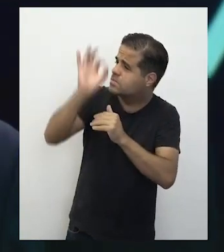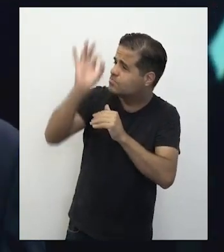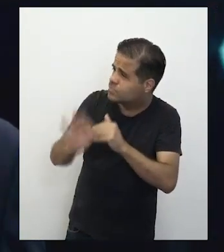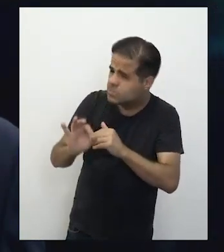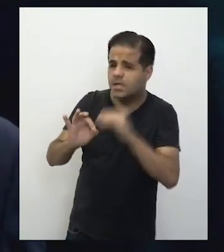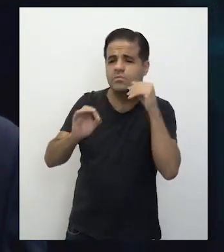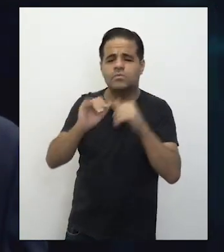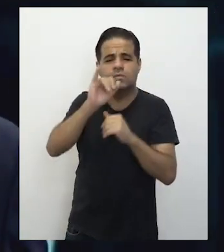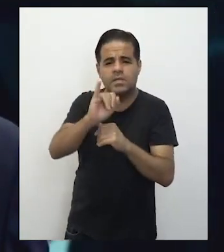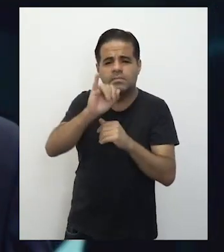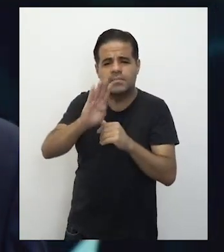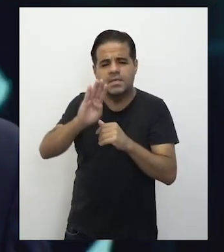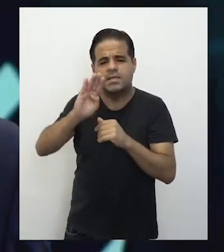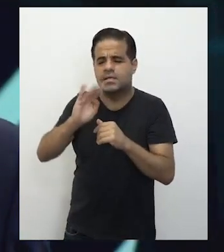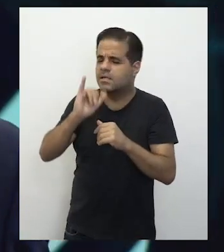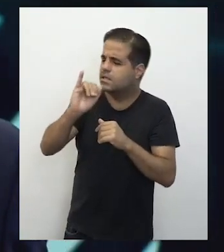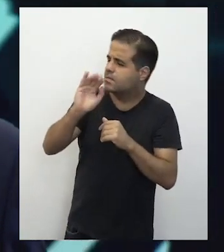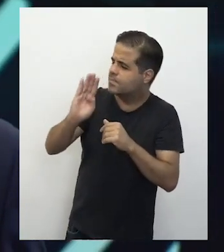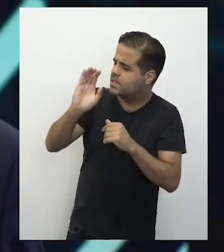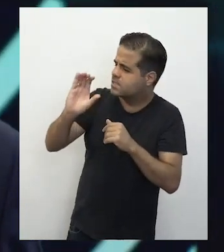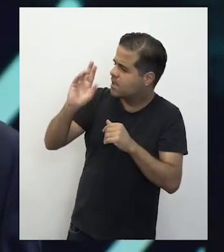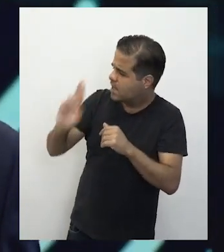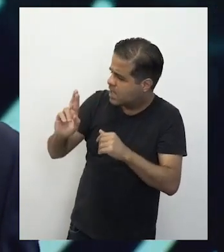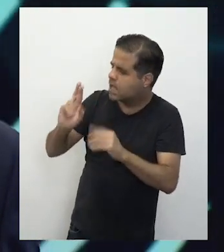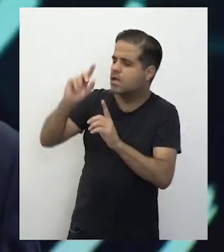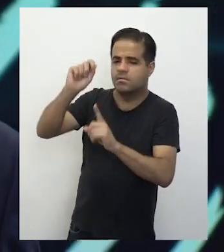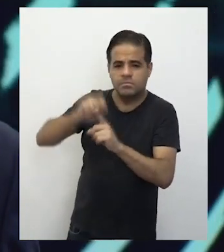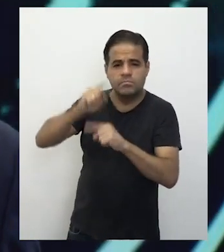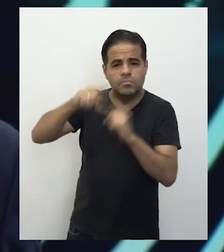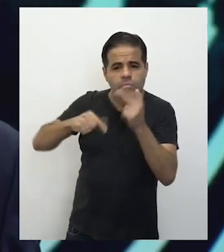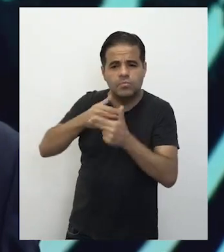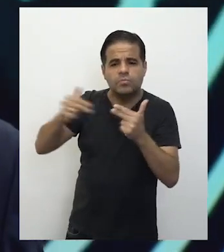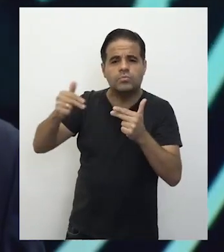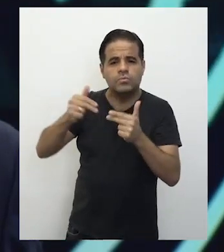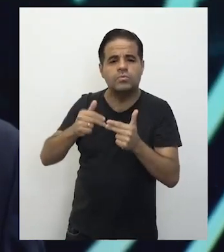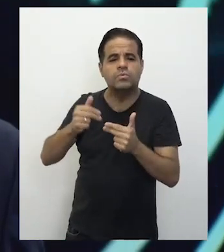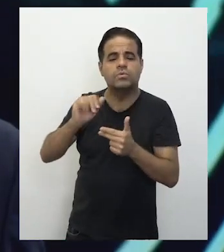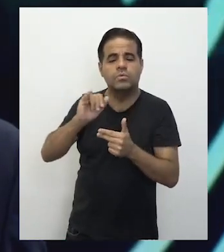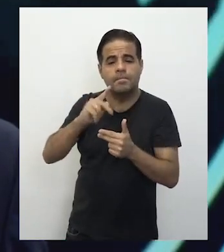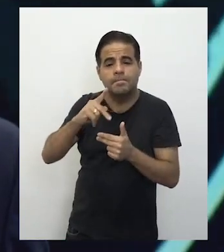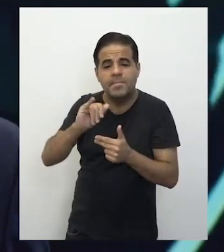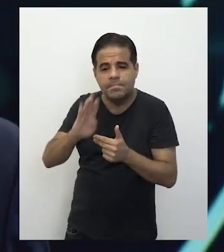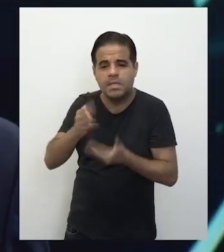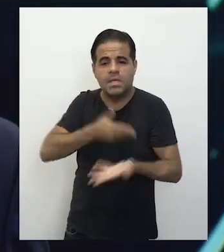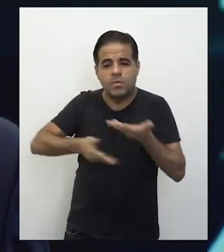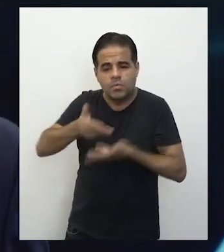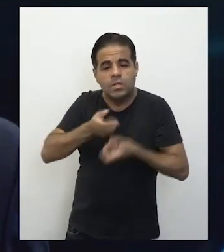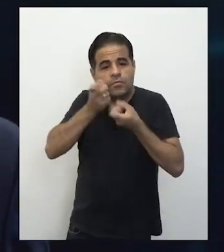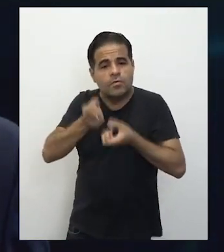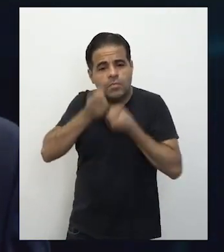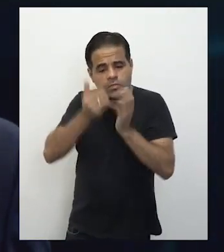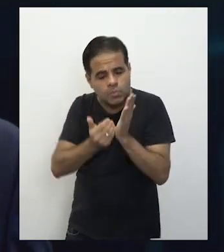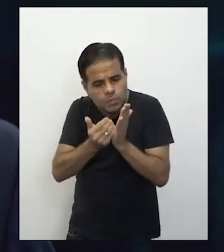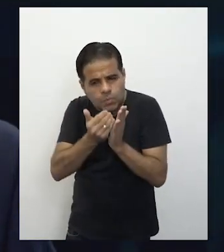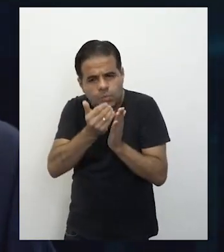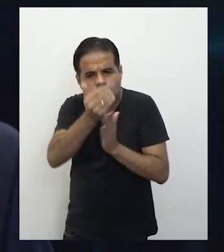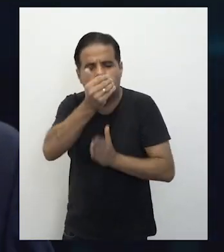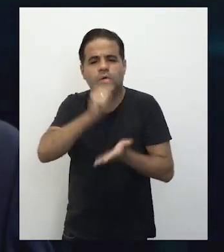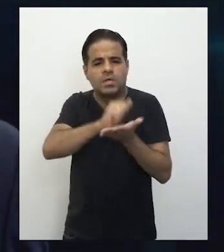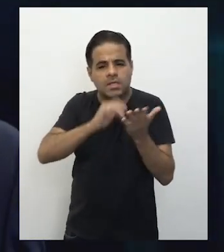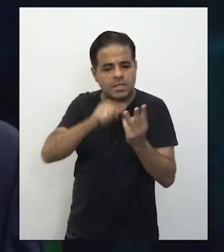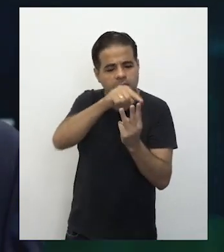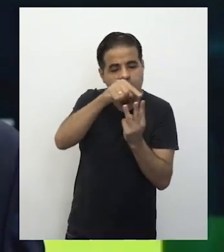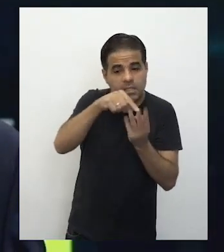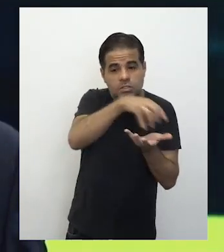chamado IBCBR é uma prévia do Produto Interno Bruto, o PIB, e reúne informações sobre o nível de atividade dos 3